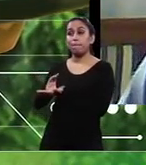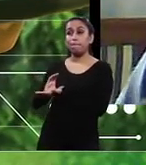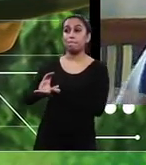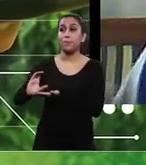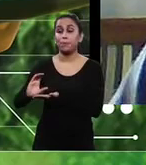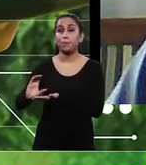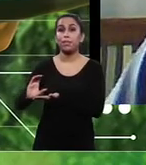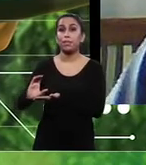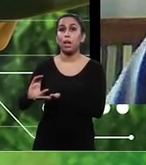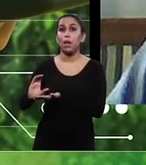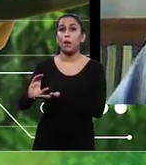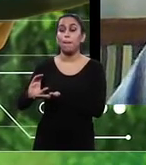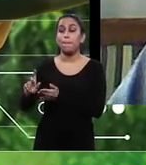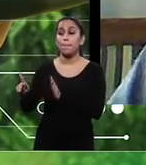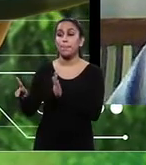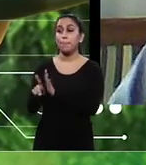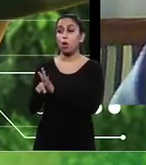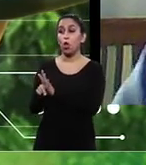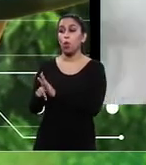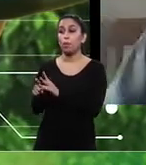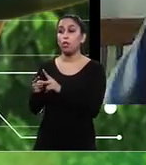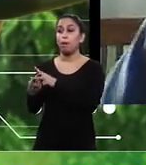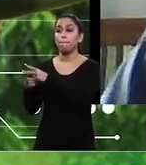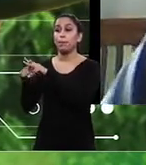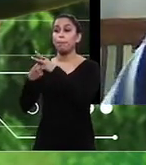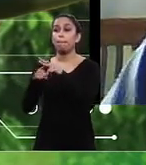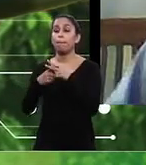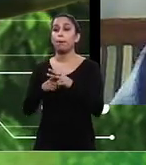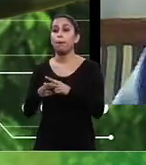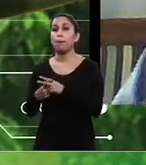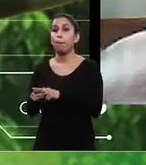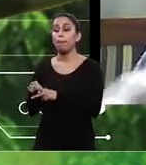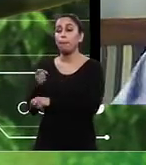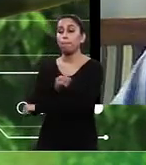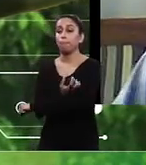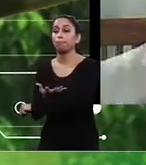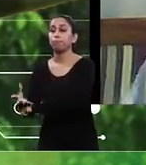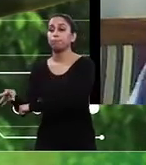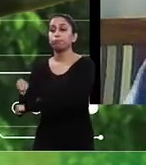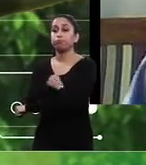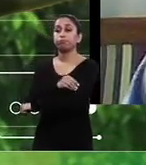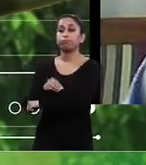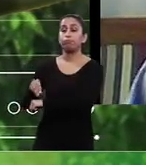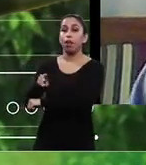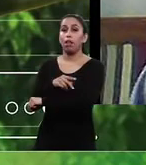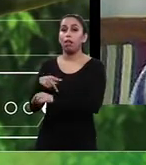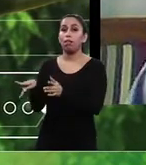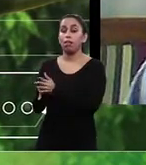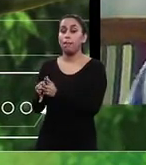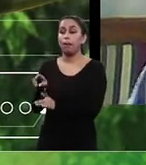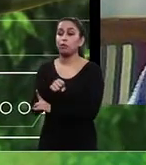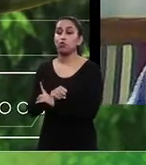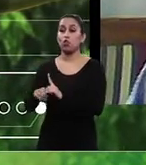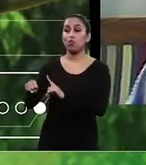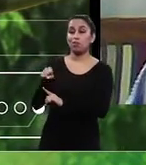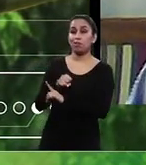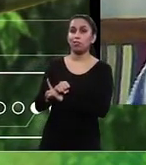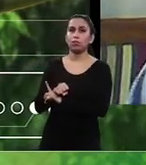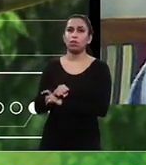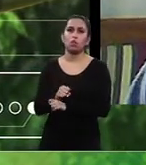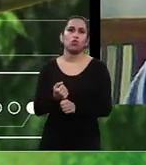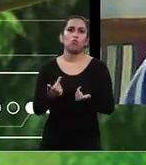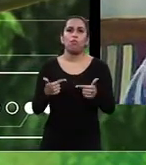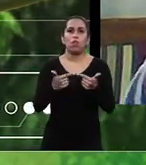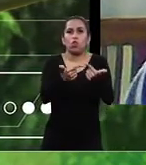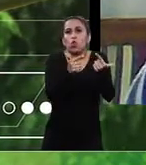título de manutenção da biodiversidade, da vegetação nativa e da sociedade como um todo. Não existe nenhum